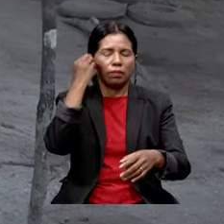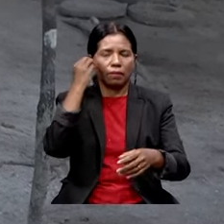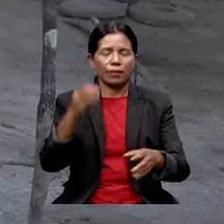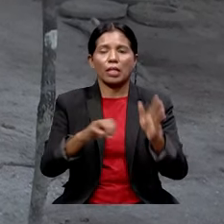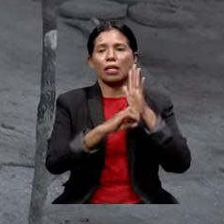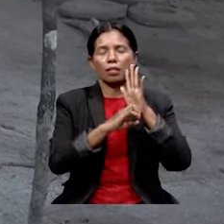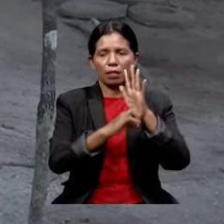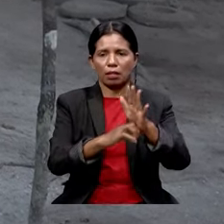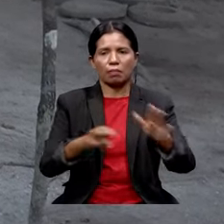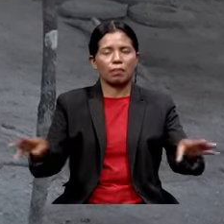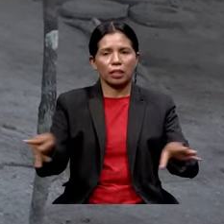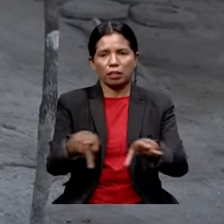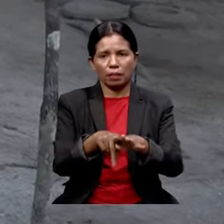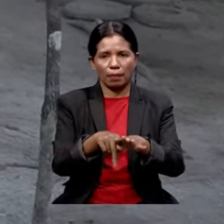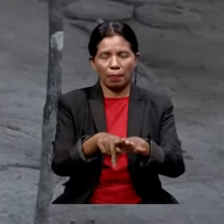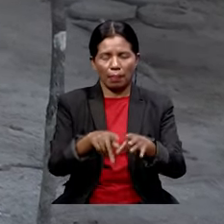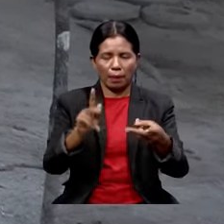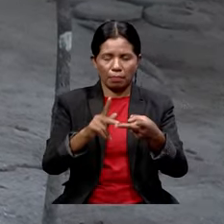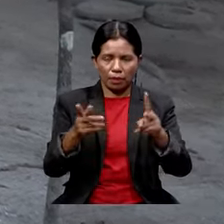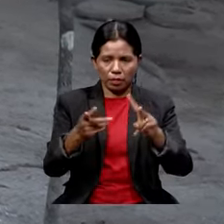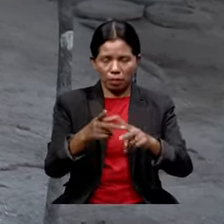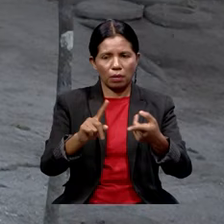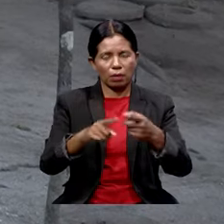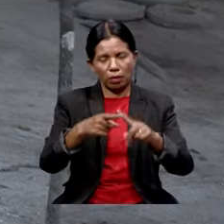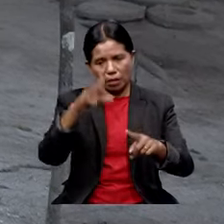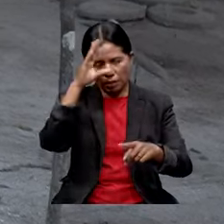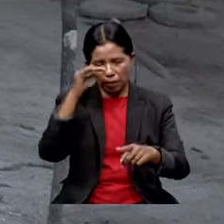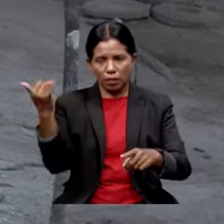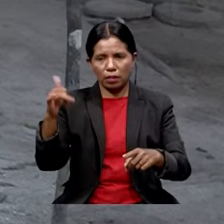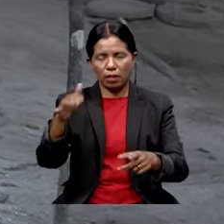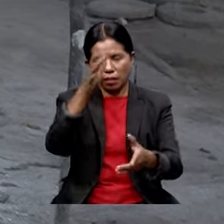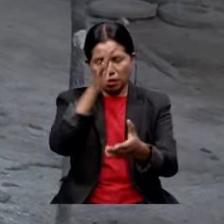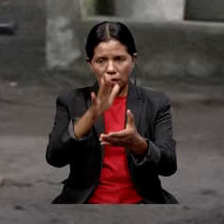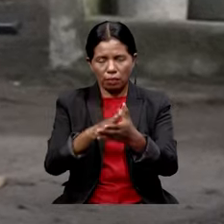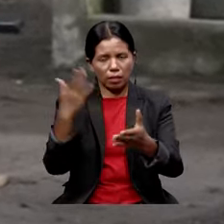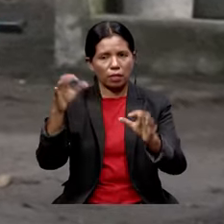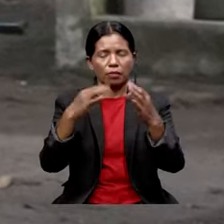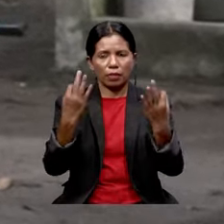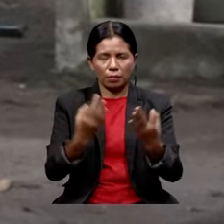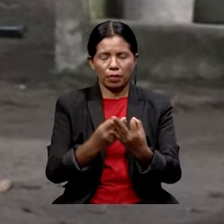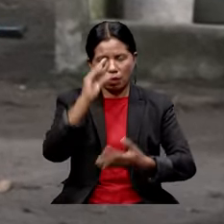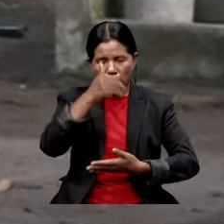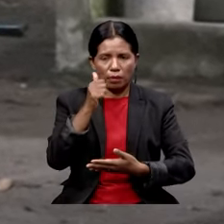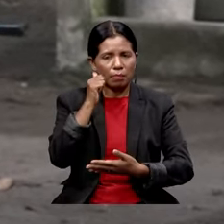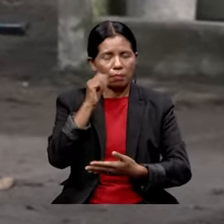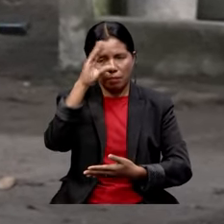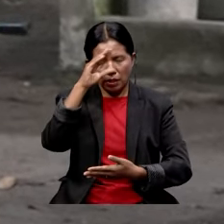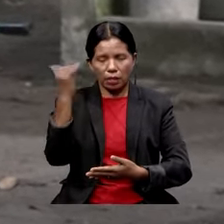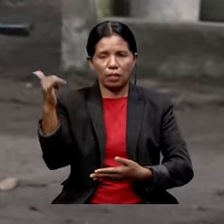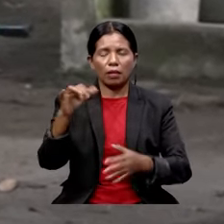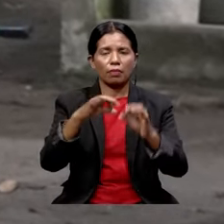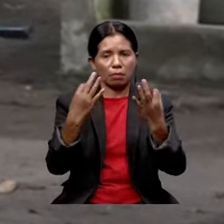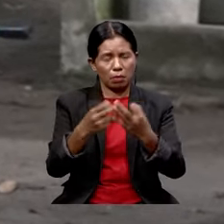exemplo participação parceiro que mane maluk ka sirani lá in sira e a família ka one man sira e a família mos tem que